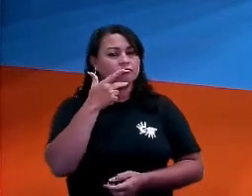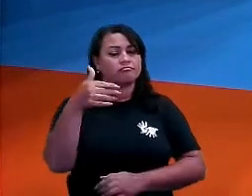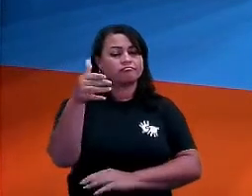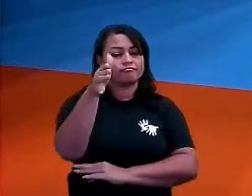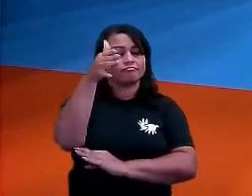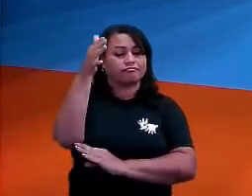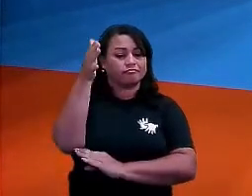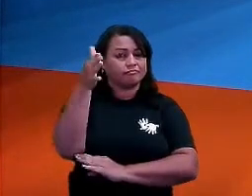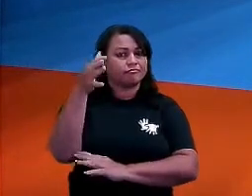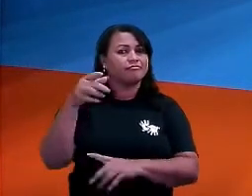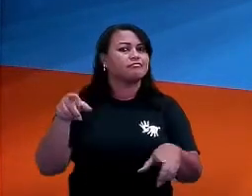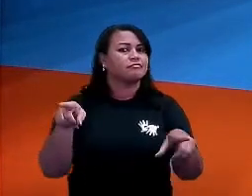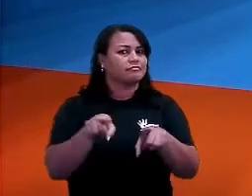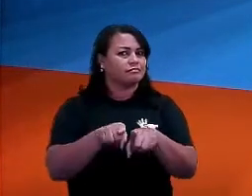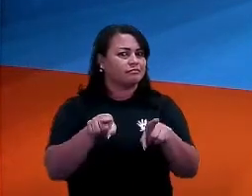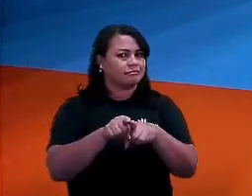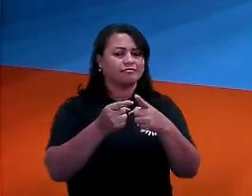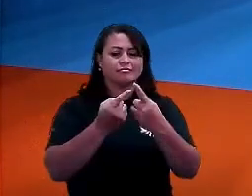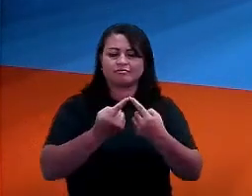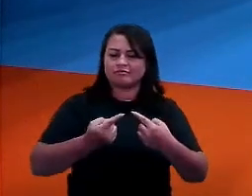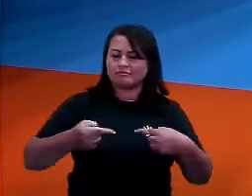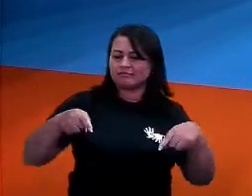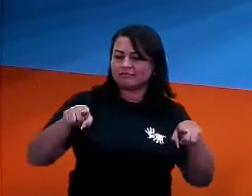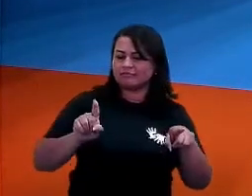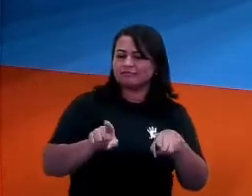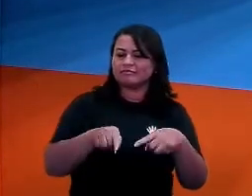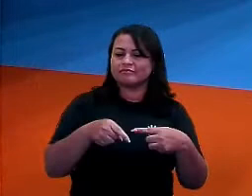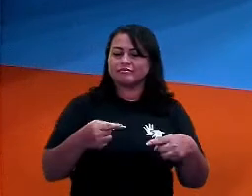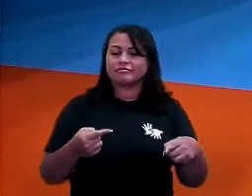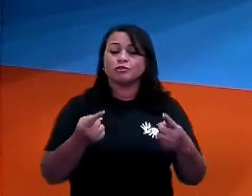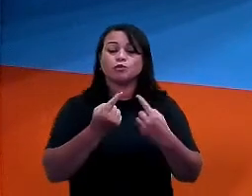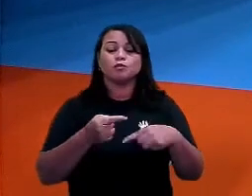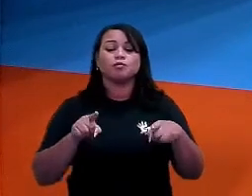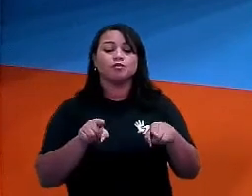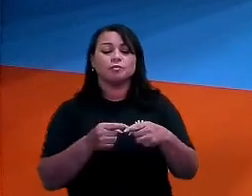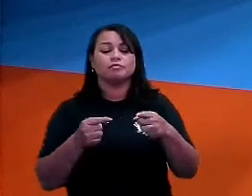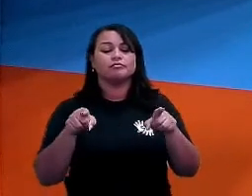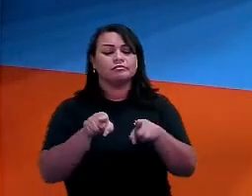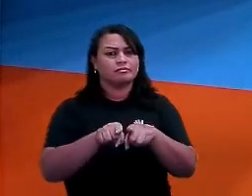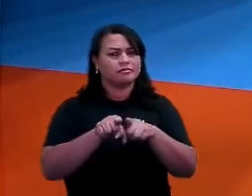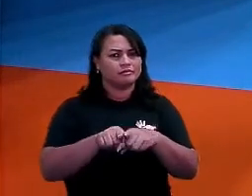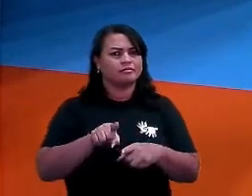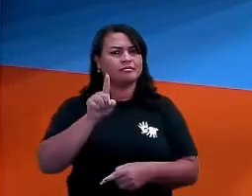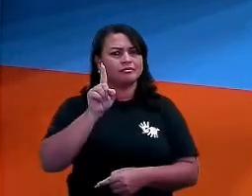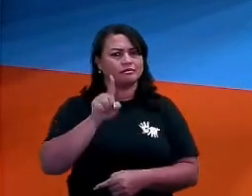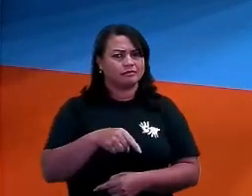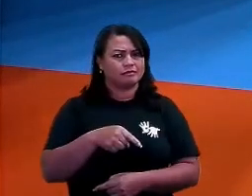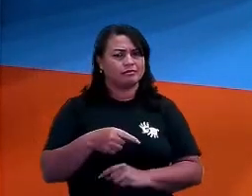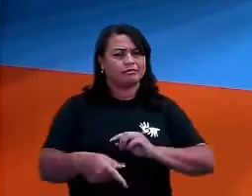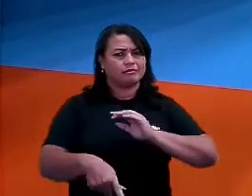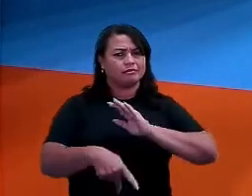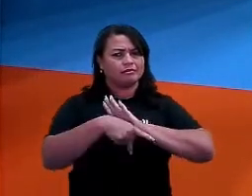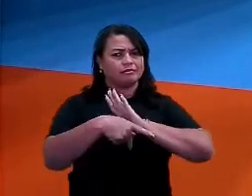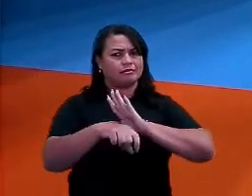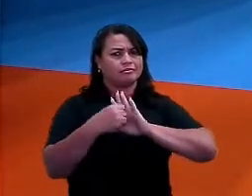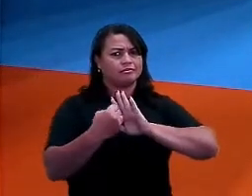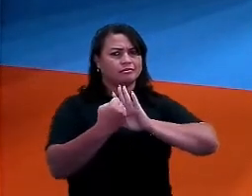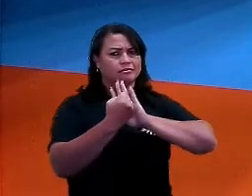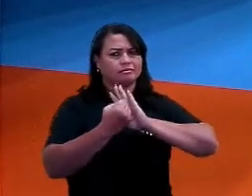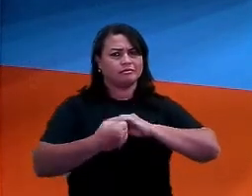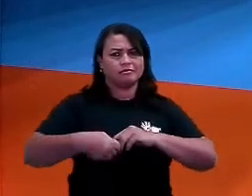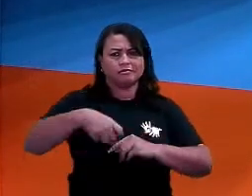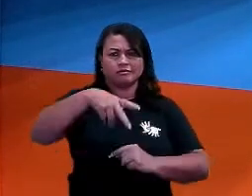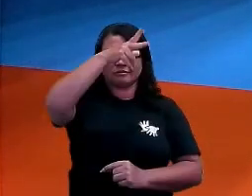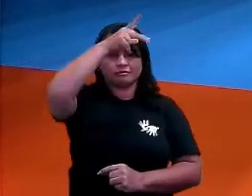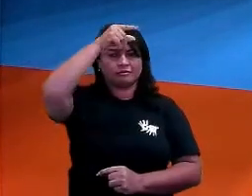bandeira e também do hino, né? O hino também é um símbolo municipal. E aí, o